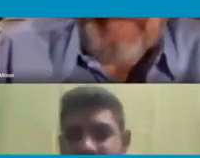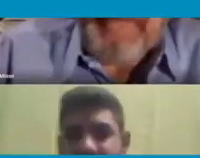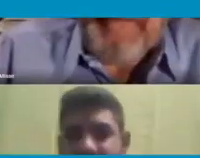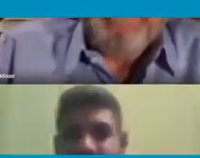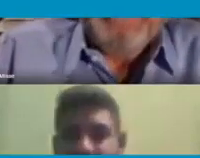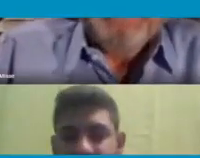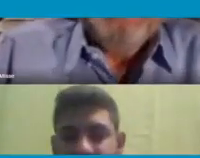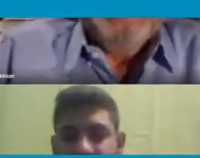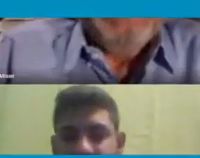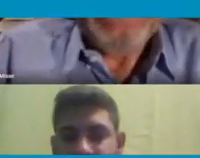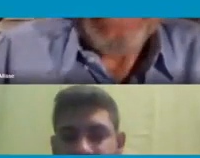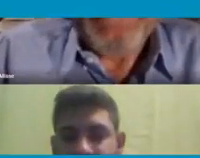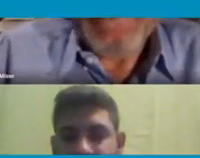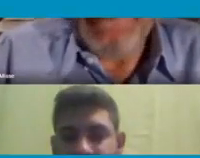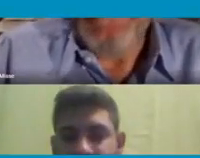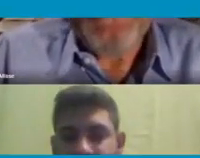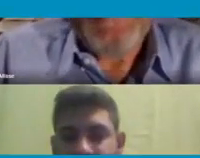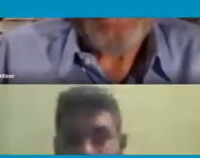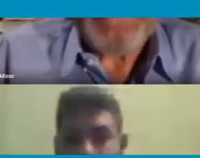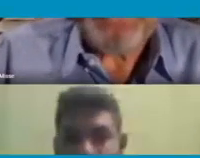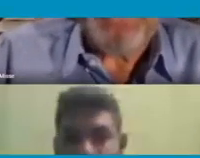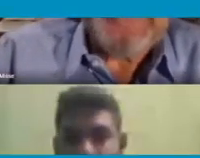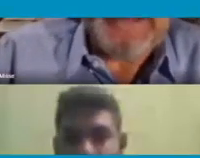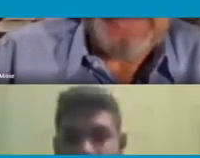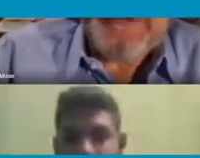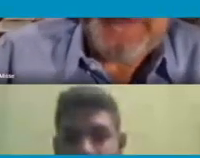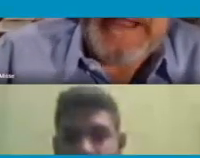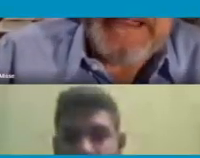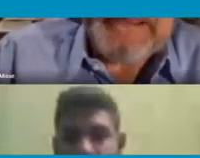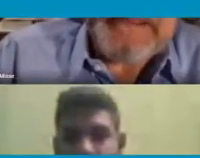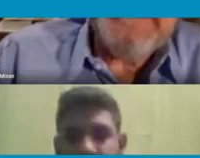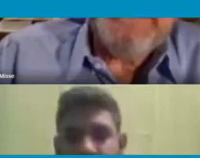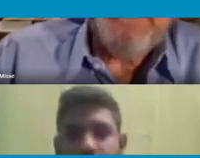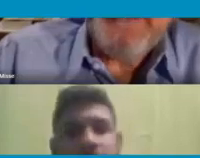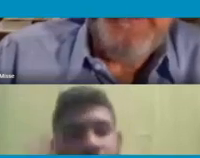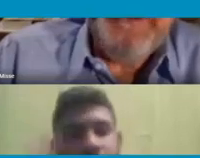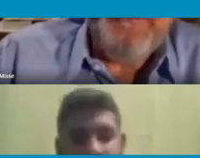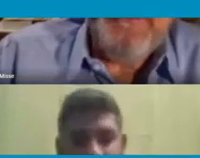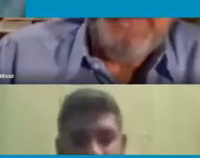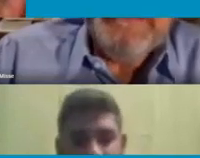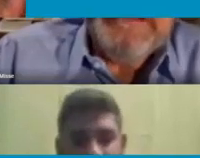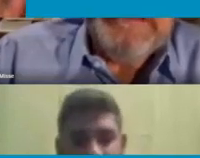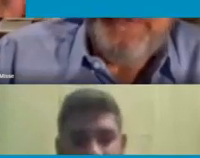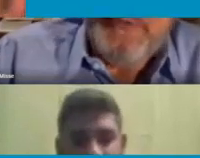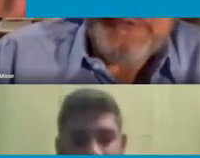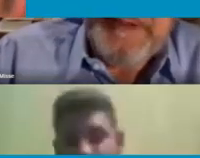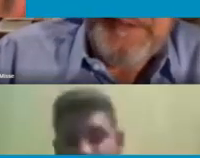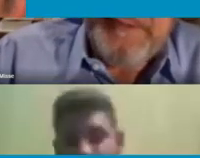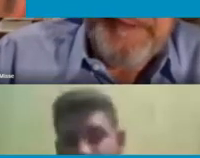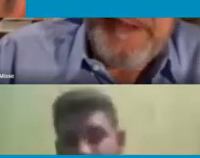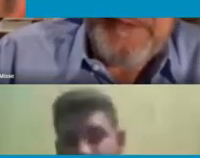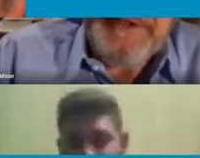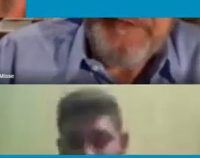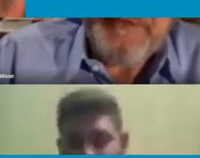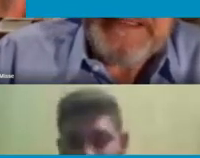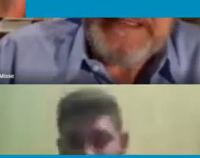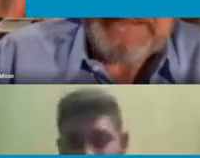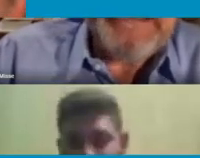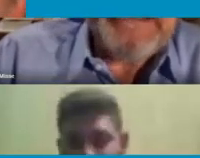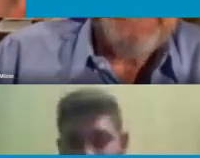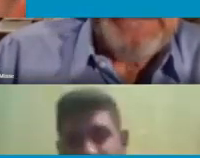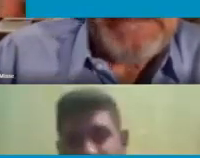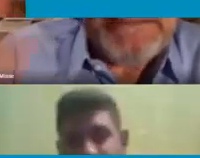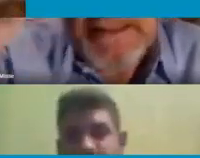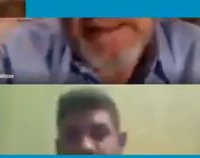Jaqueline. Então, Carlos, vamos para as considerações finais. Né? O seu livro foi um dos primeiros livros